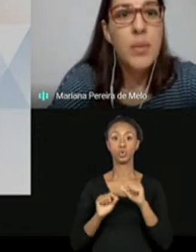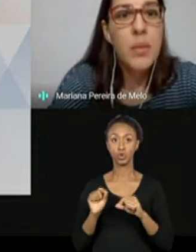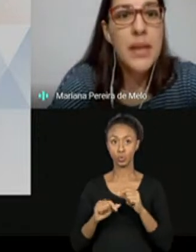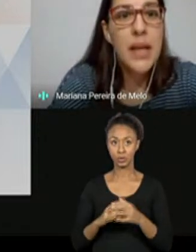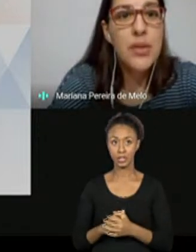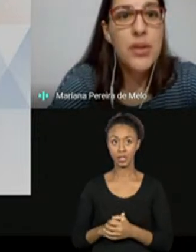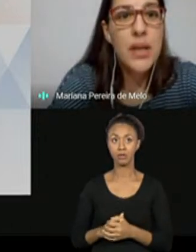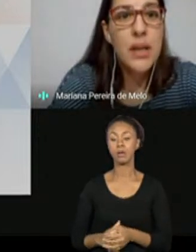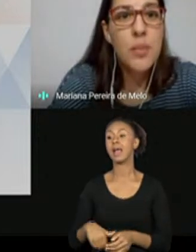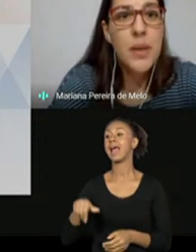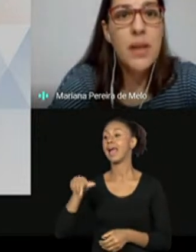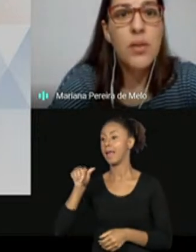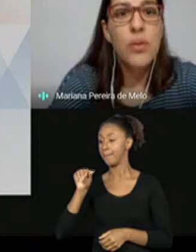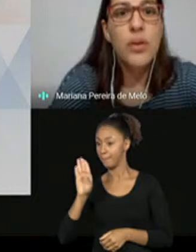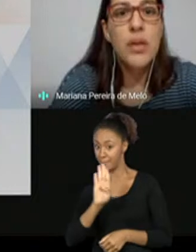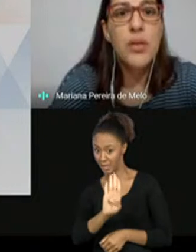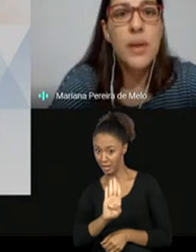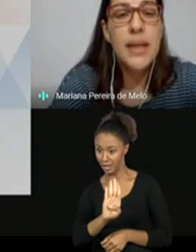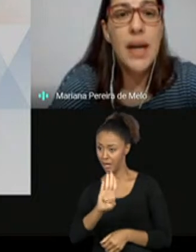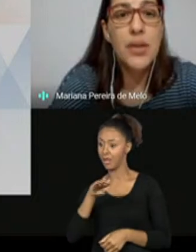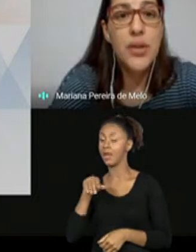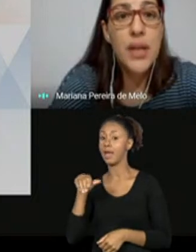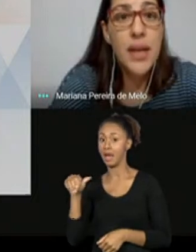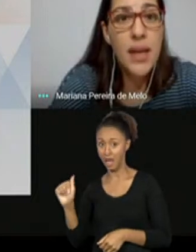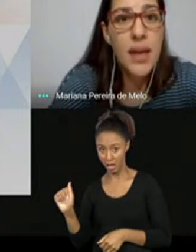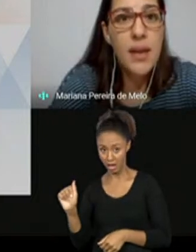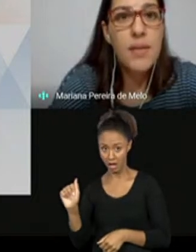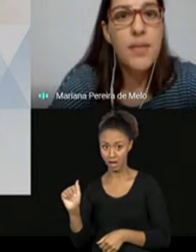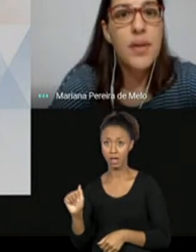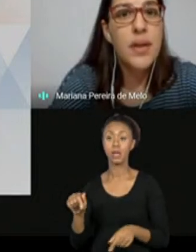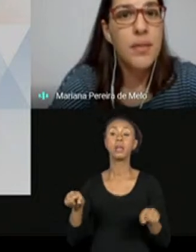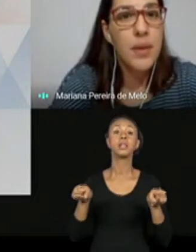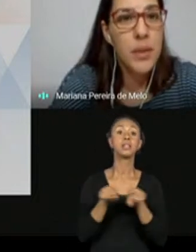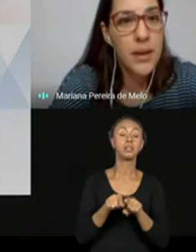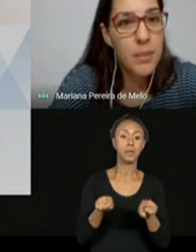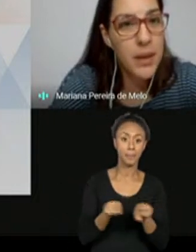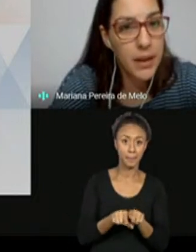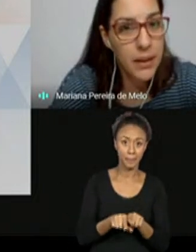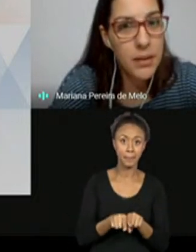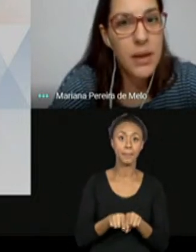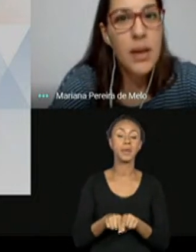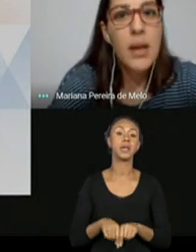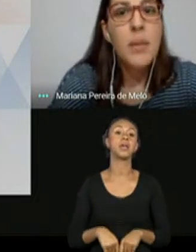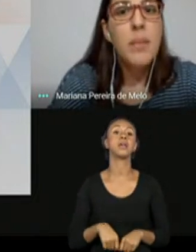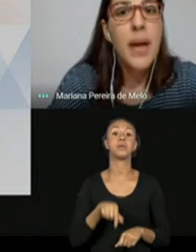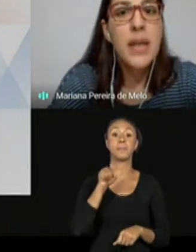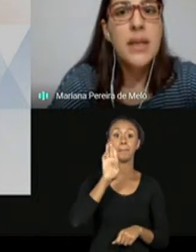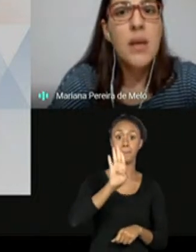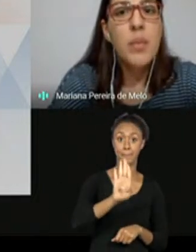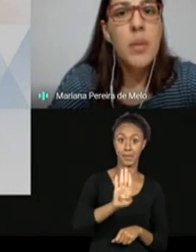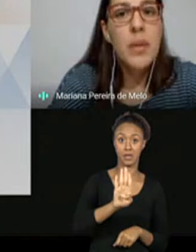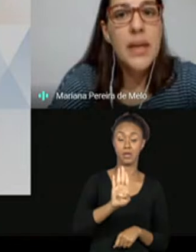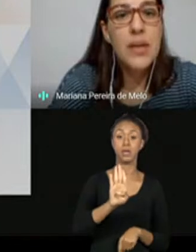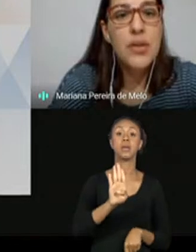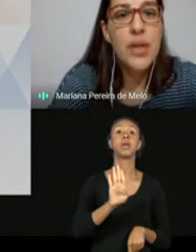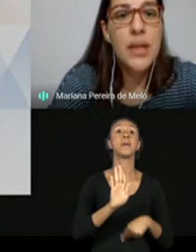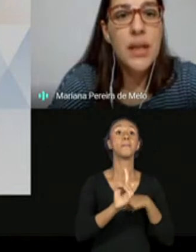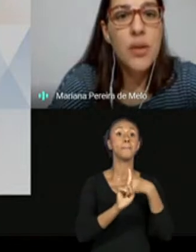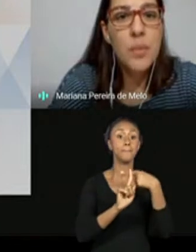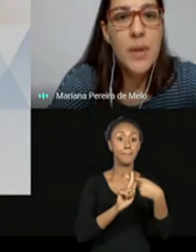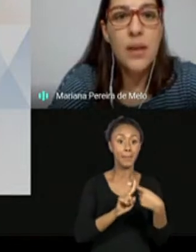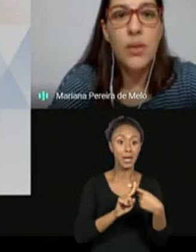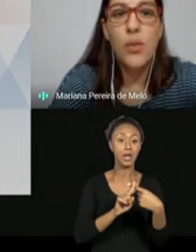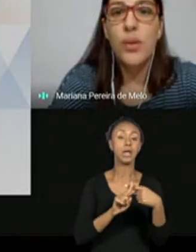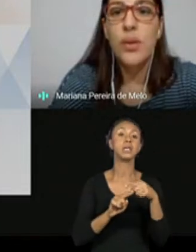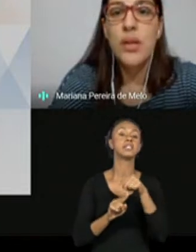a probabilidade de ele não passar no controle de qualidade e vir da fábrica B, mais a probabilidade de ele